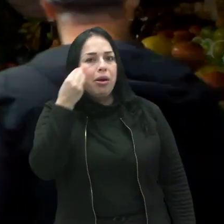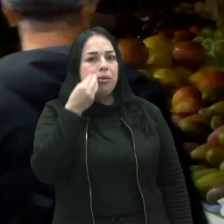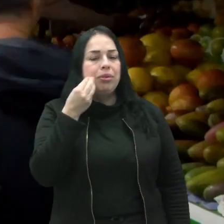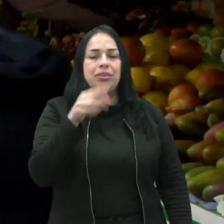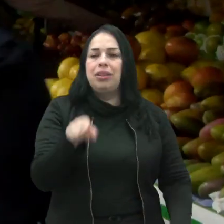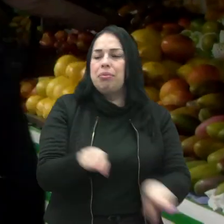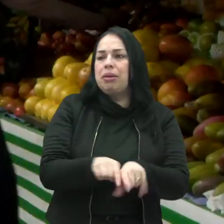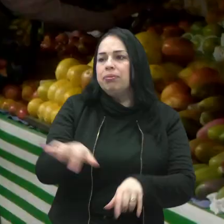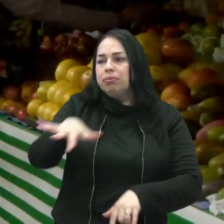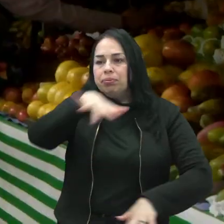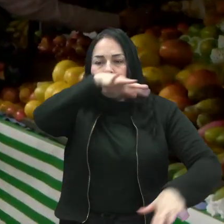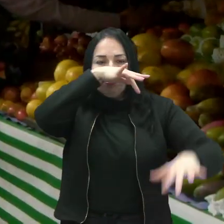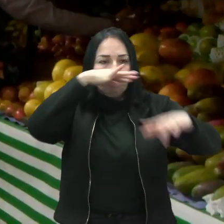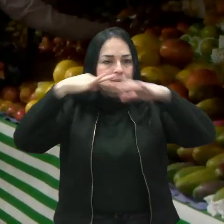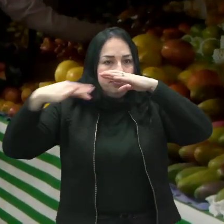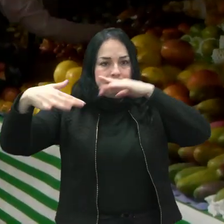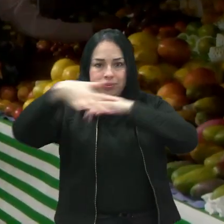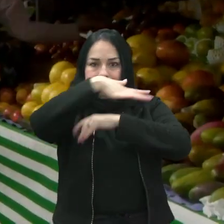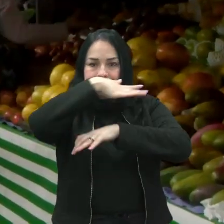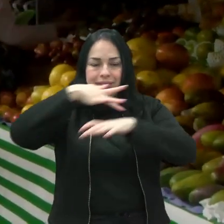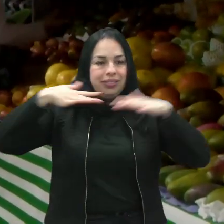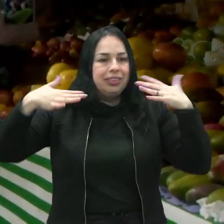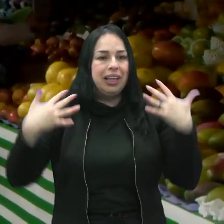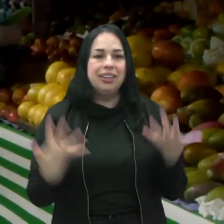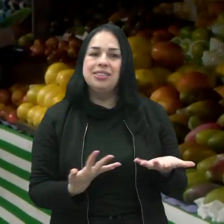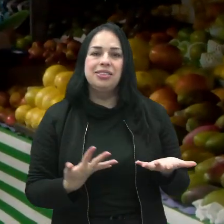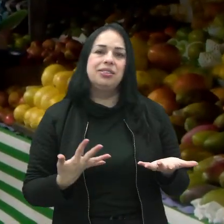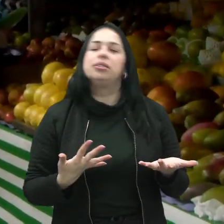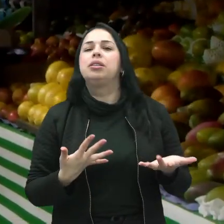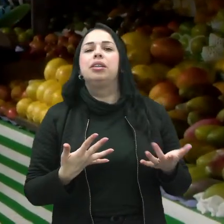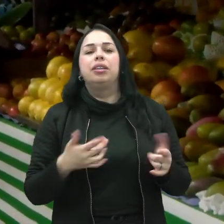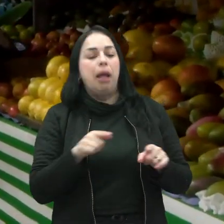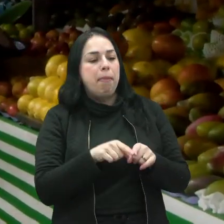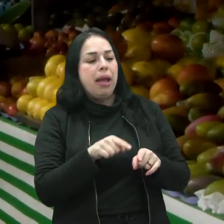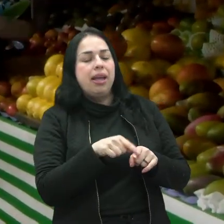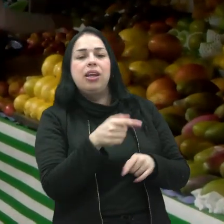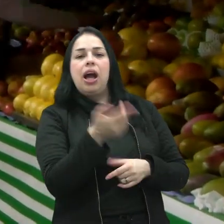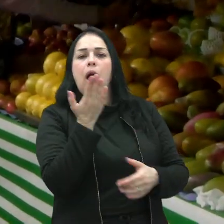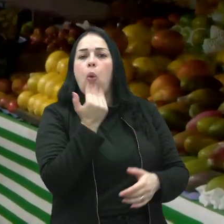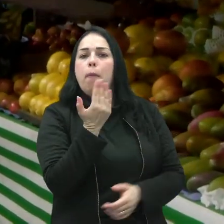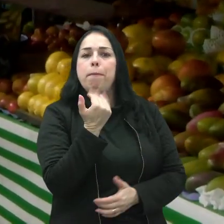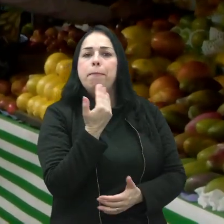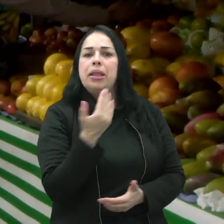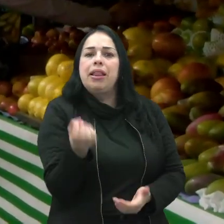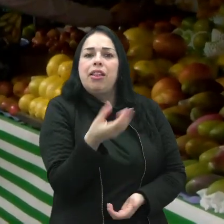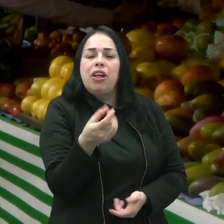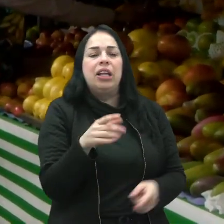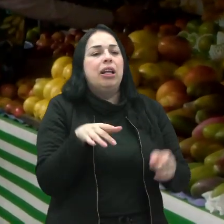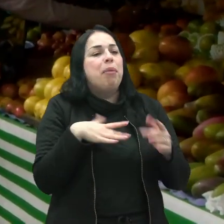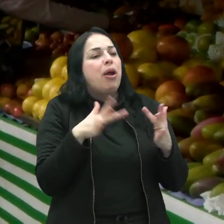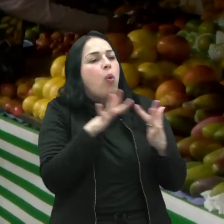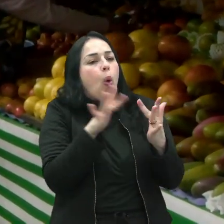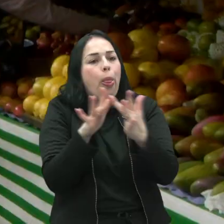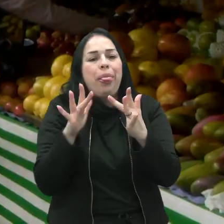o cheiro, todo o aspecto sensorial e os produtos frescos, né? Conversa com os feirantes, é